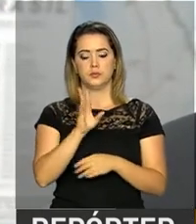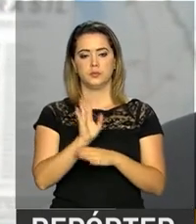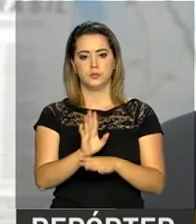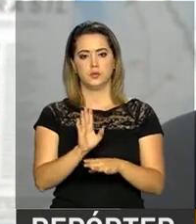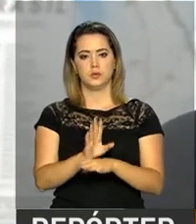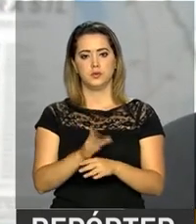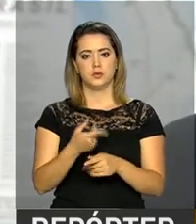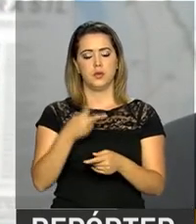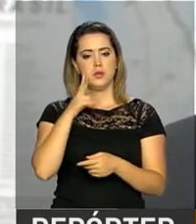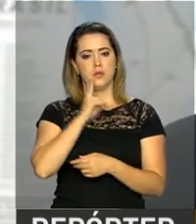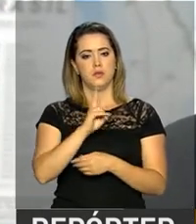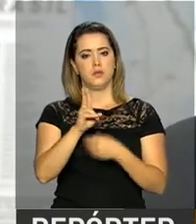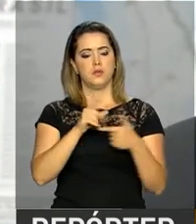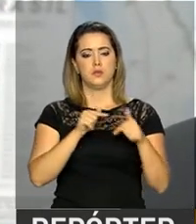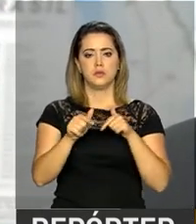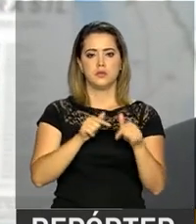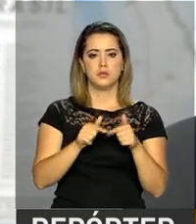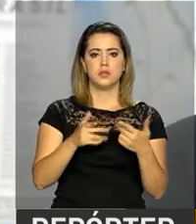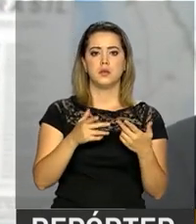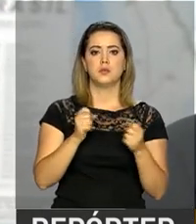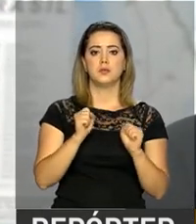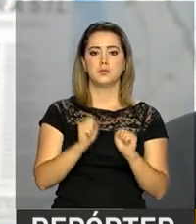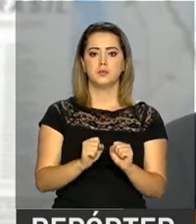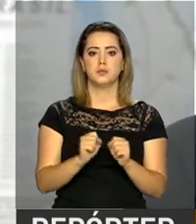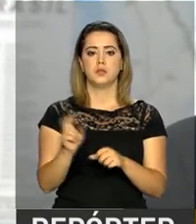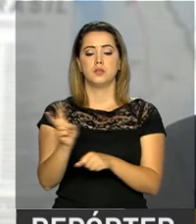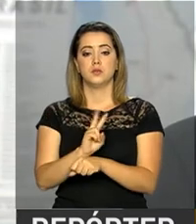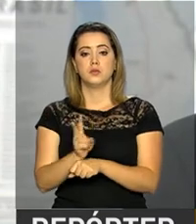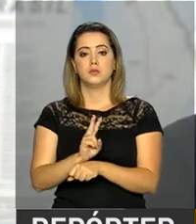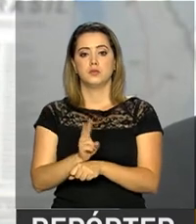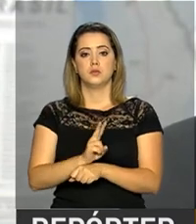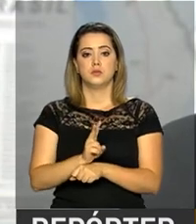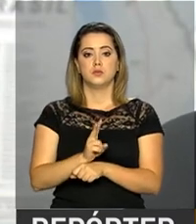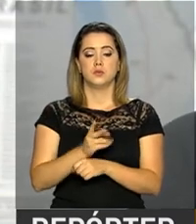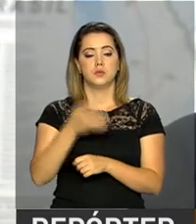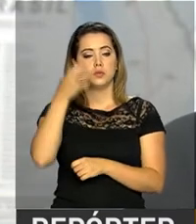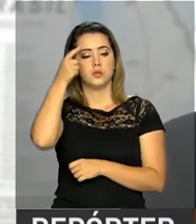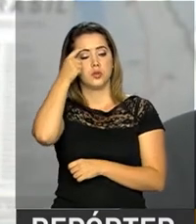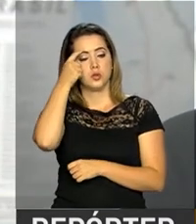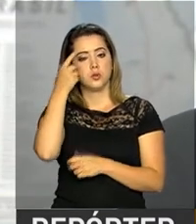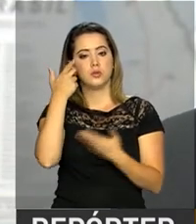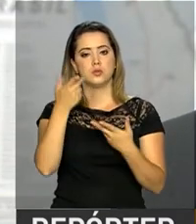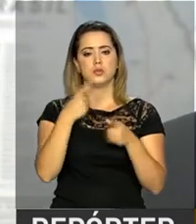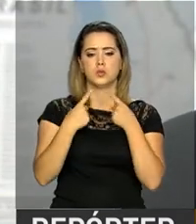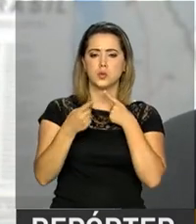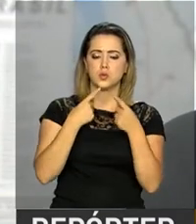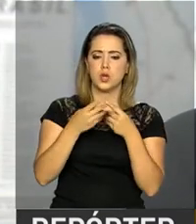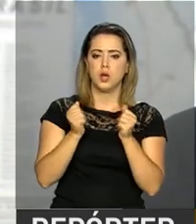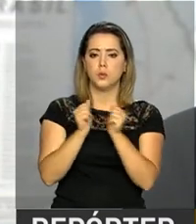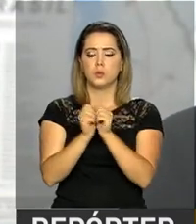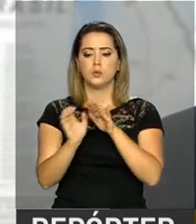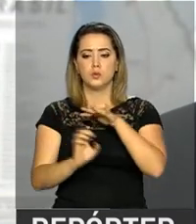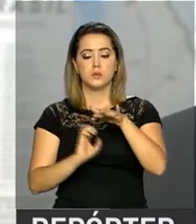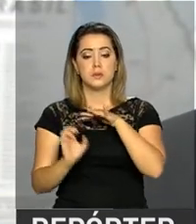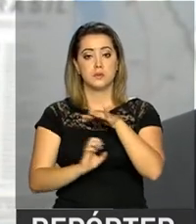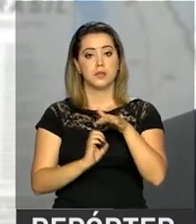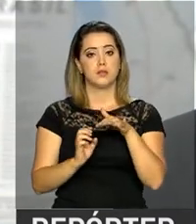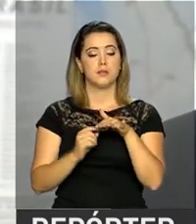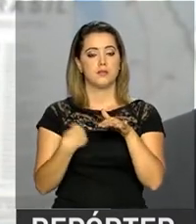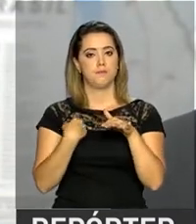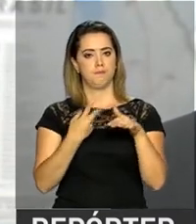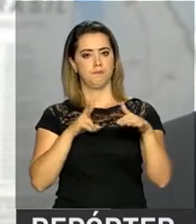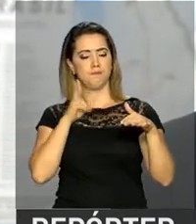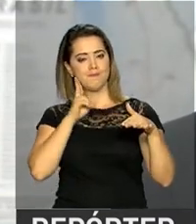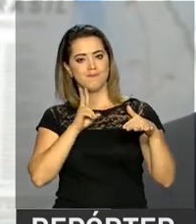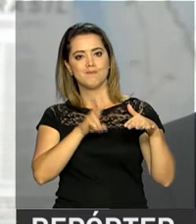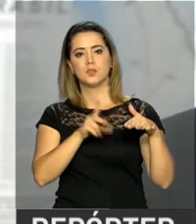acompanhando, monitorando alguma ação de fiscalização e de conscientização e de diálogo realmente com o empresariado, a gente